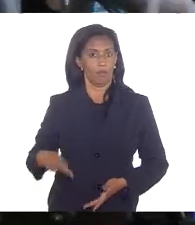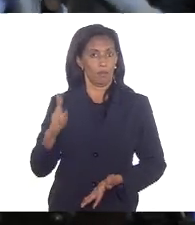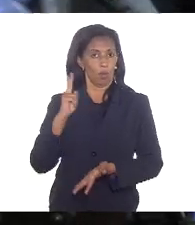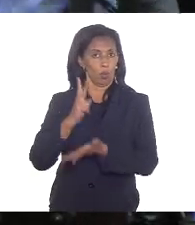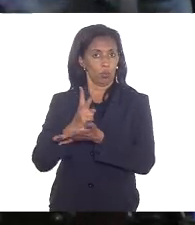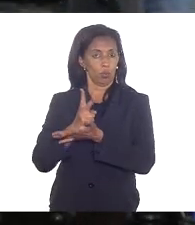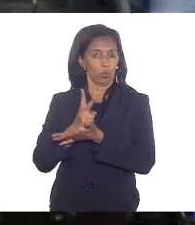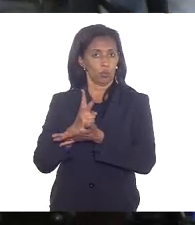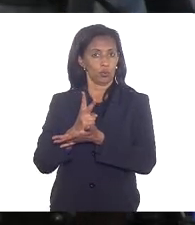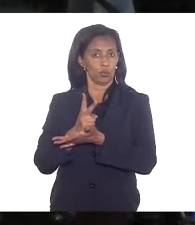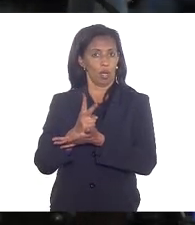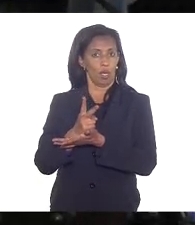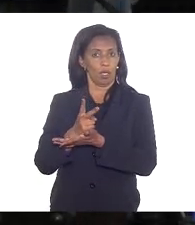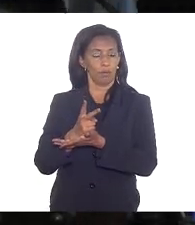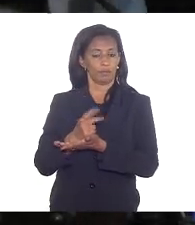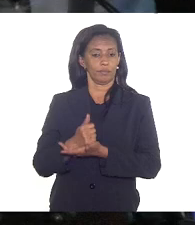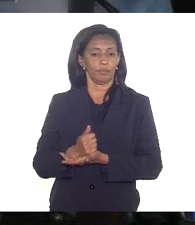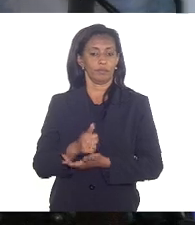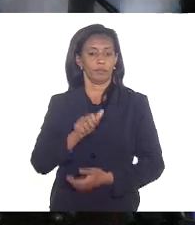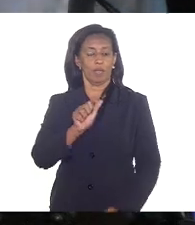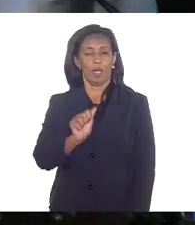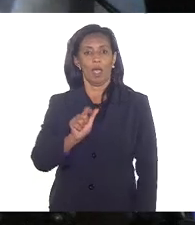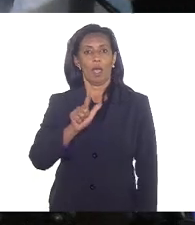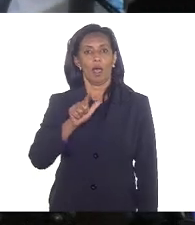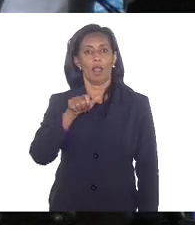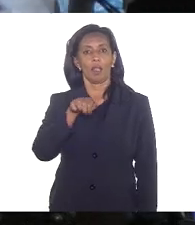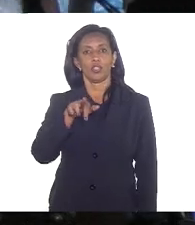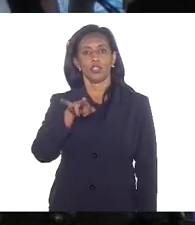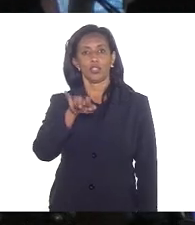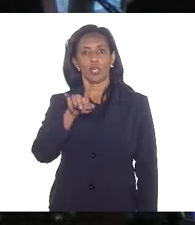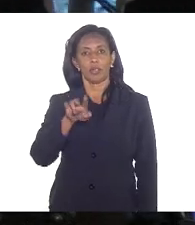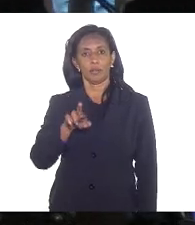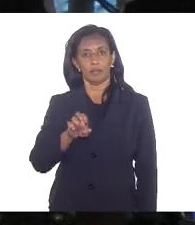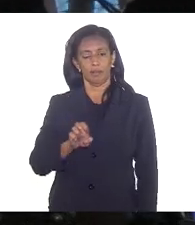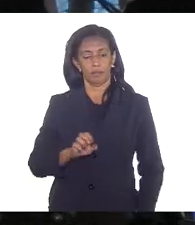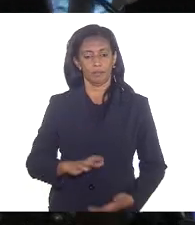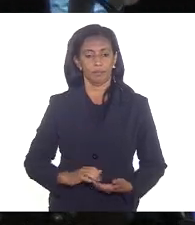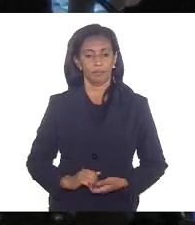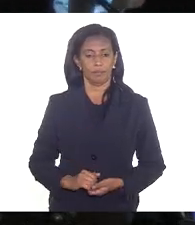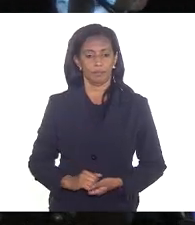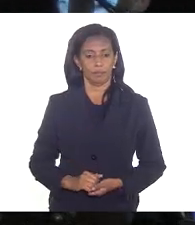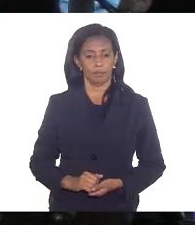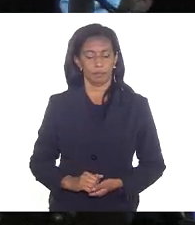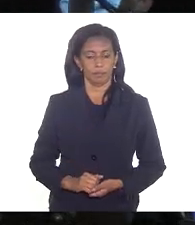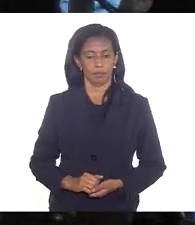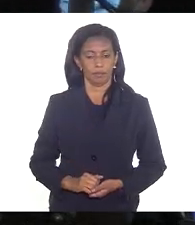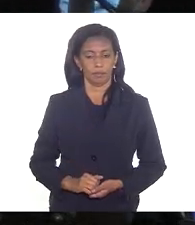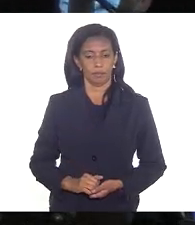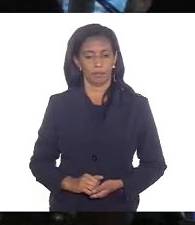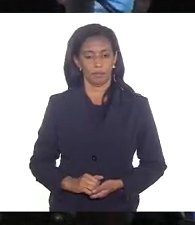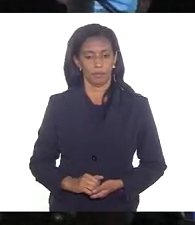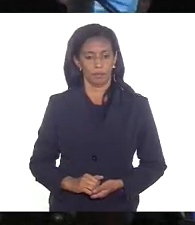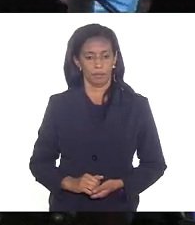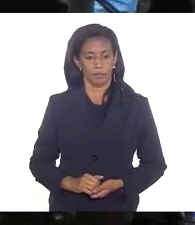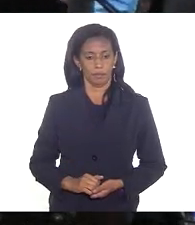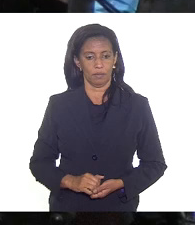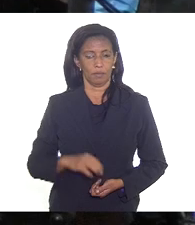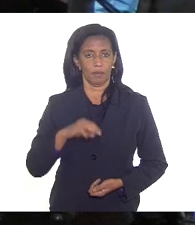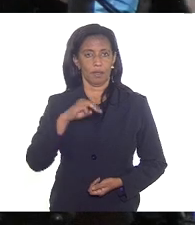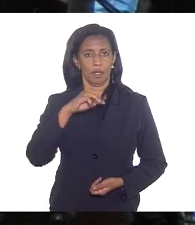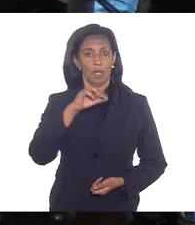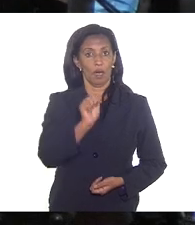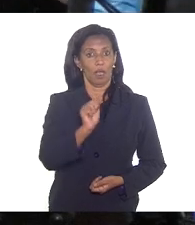proceder a segunda chamada Deputado Alexandre que na própria Deputado Alexandre aqui na prova é que tá do Anderson